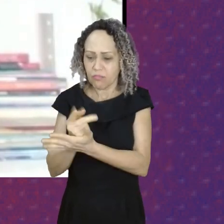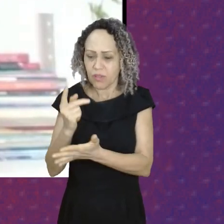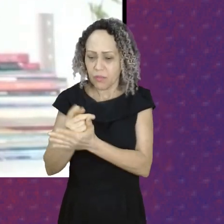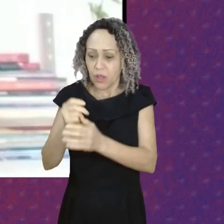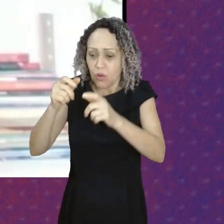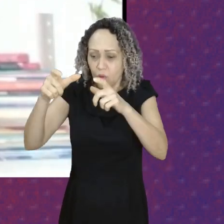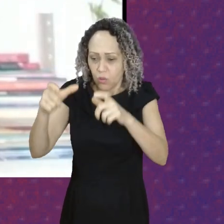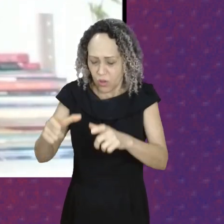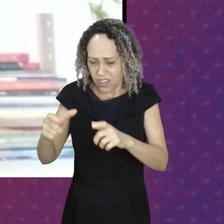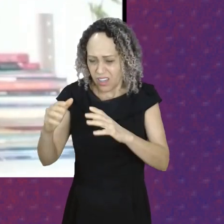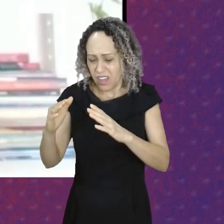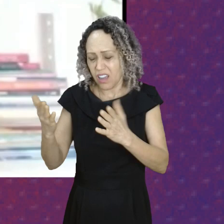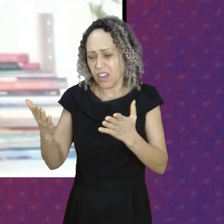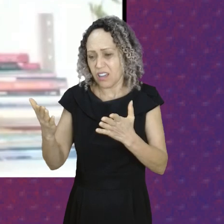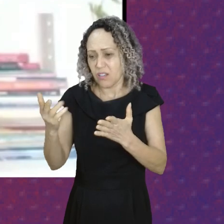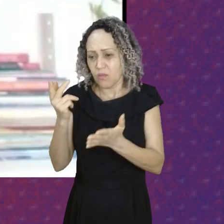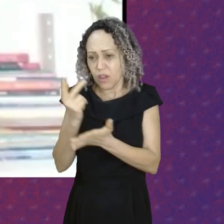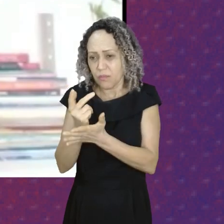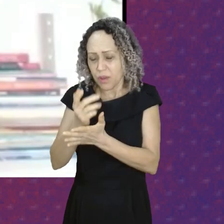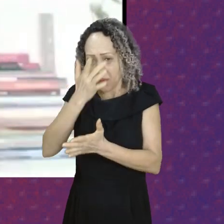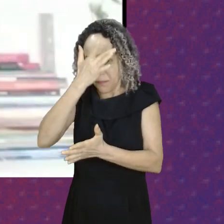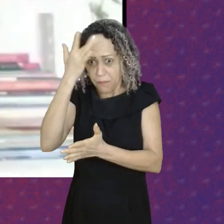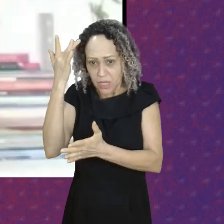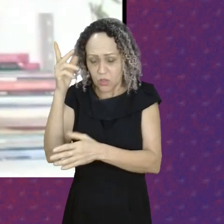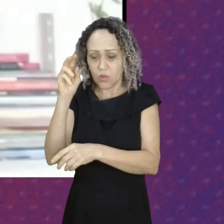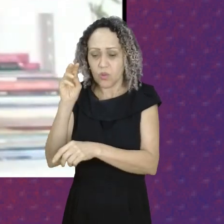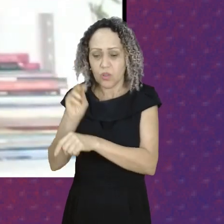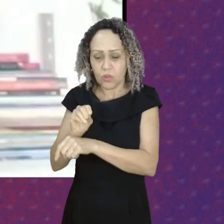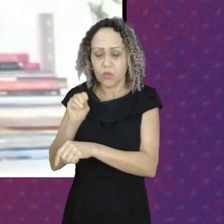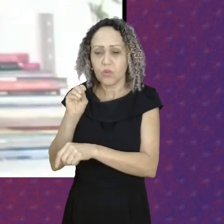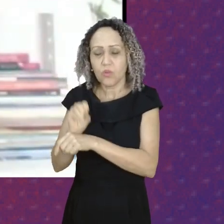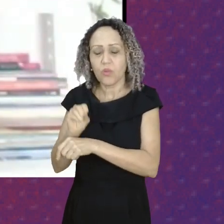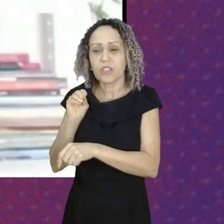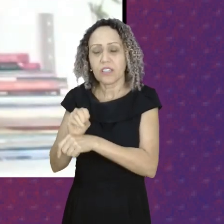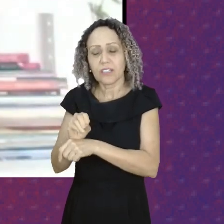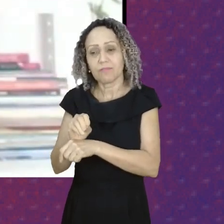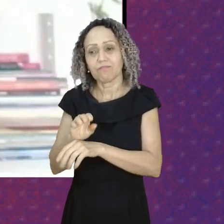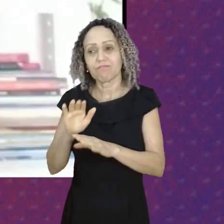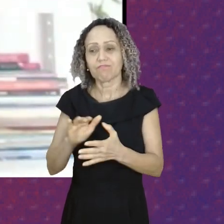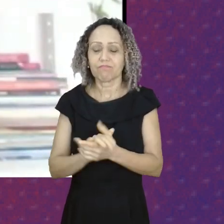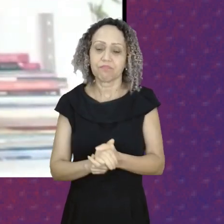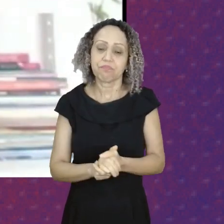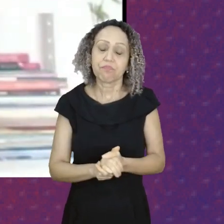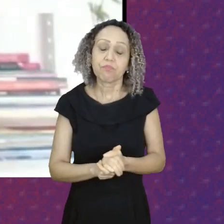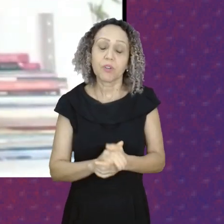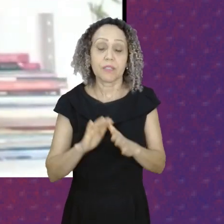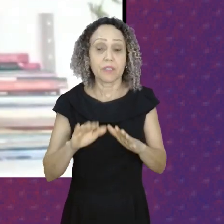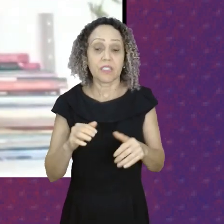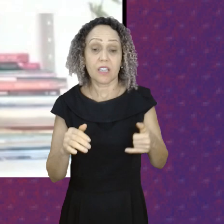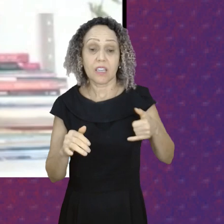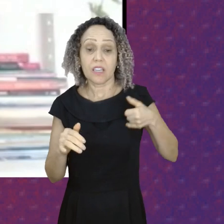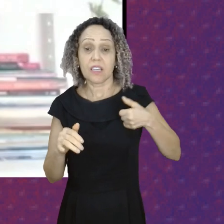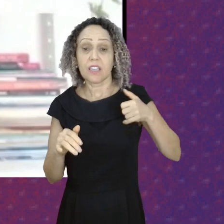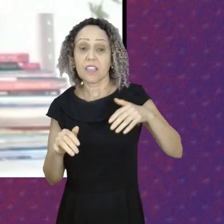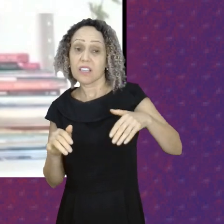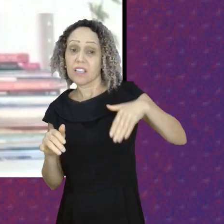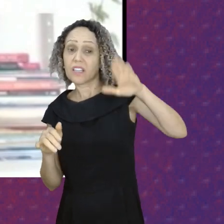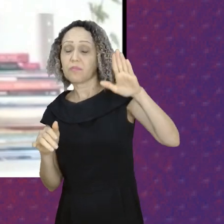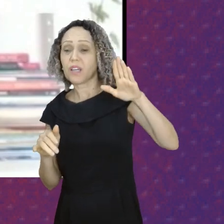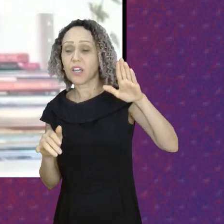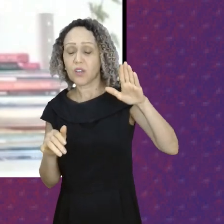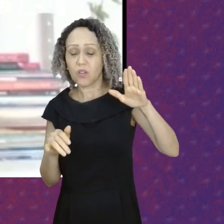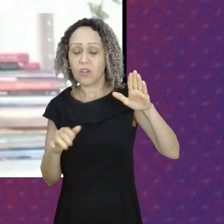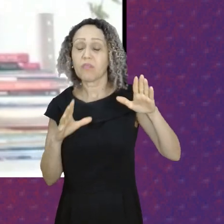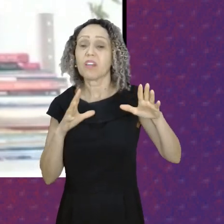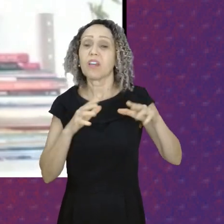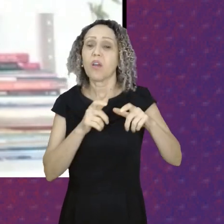pessoa, e que quanto mais nova a criança, tanto maior era o percentual de permanência no mesmo lugar,